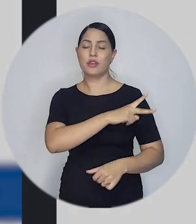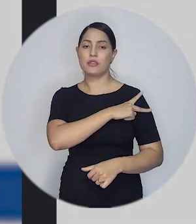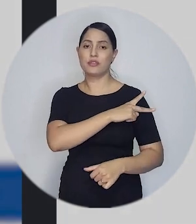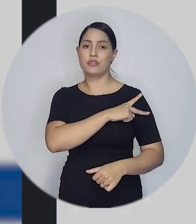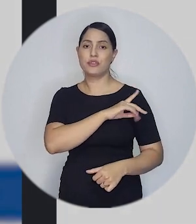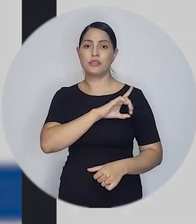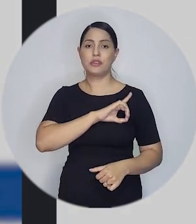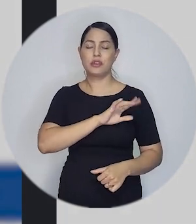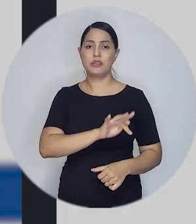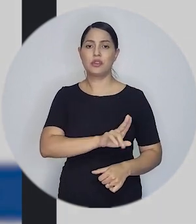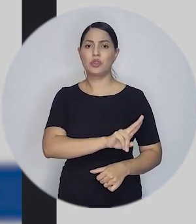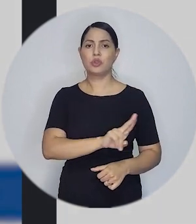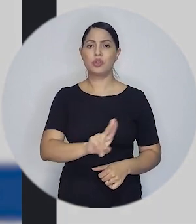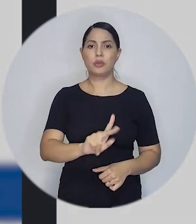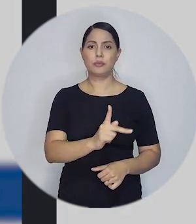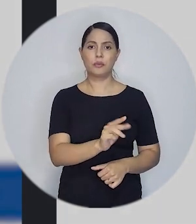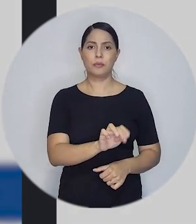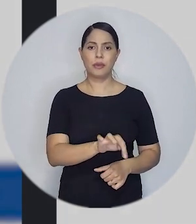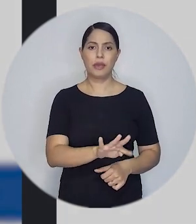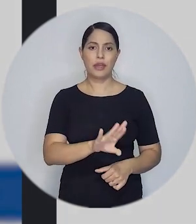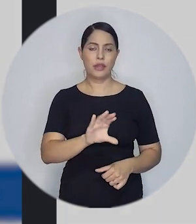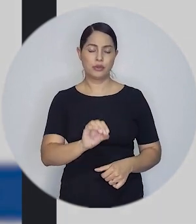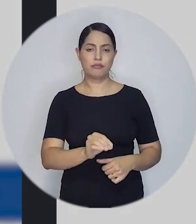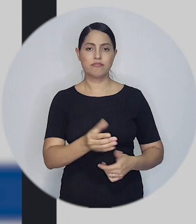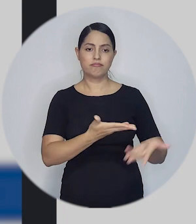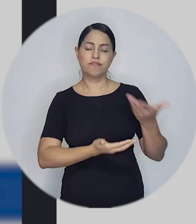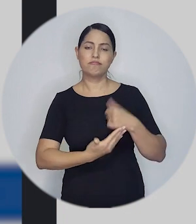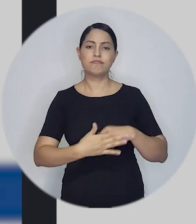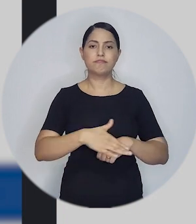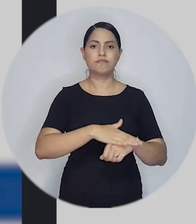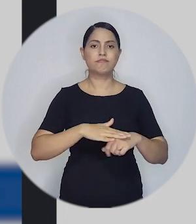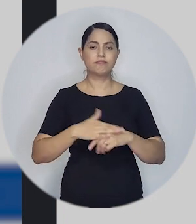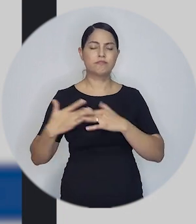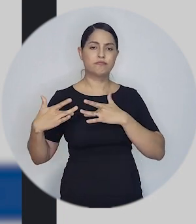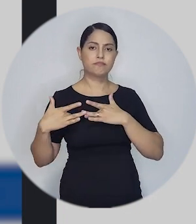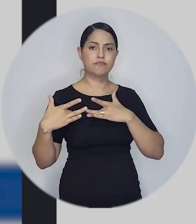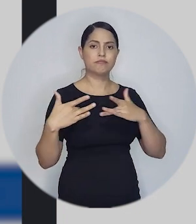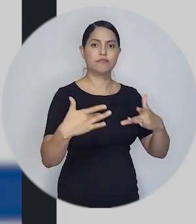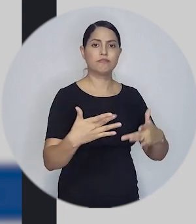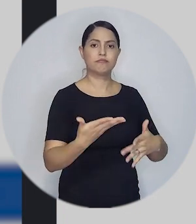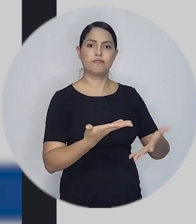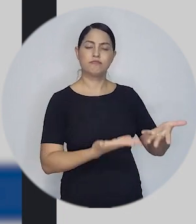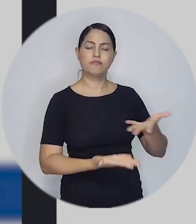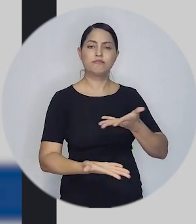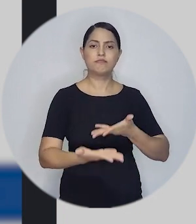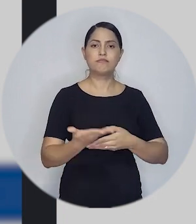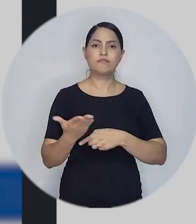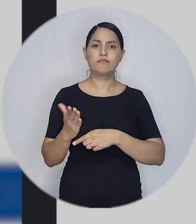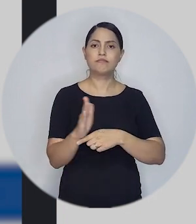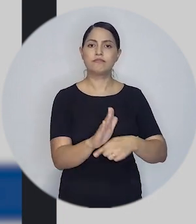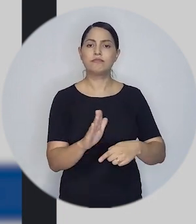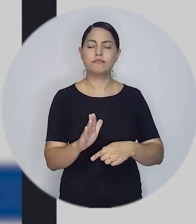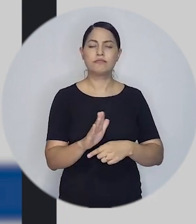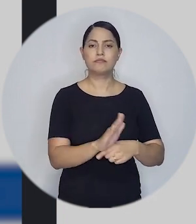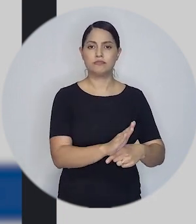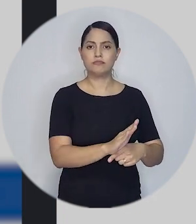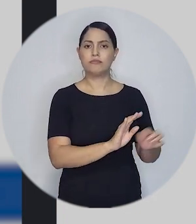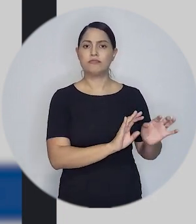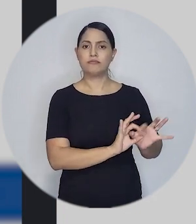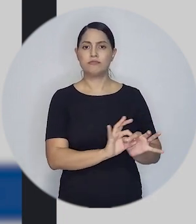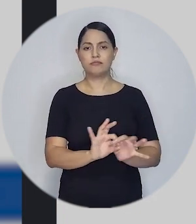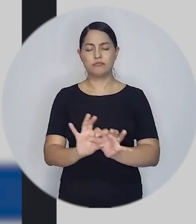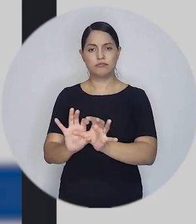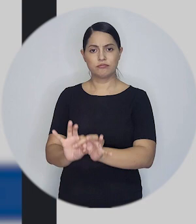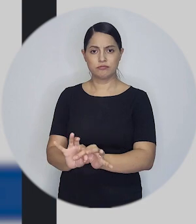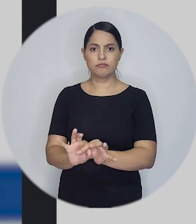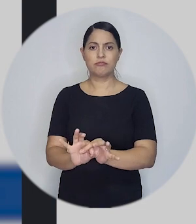no Amazonas, chefiada pelo delegado federal Humberto Ramos. Na conversa, Simonetti se colocou à disposição de Ramos para colaborar